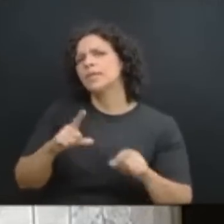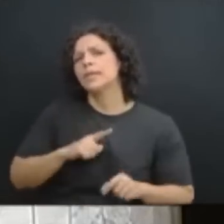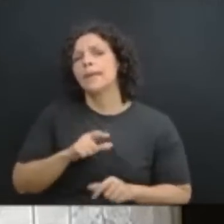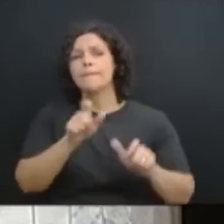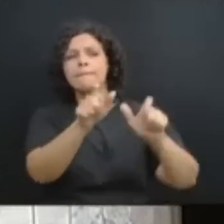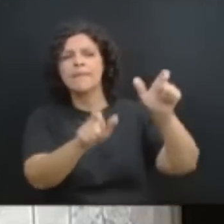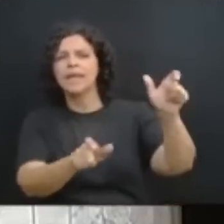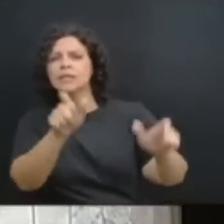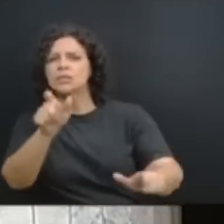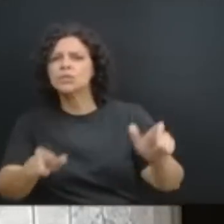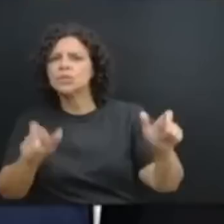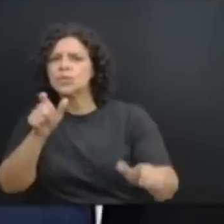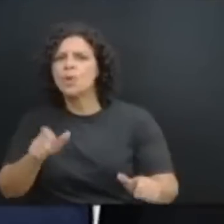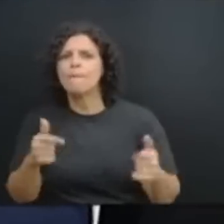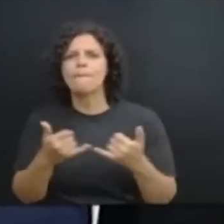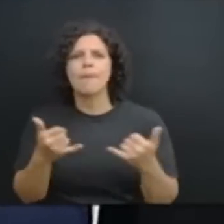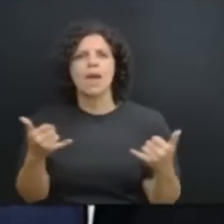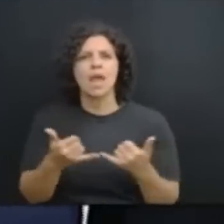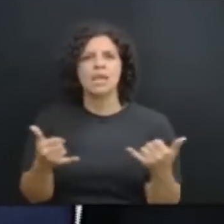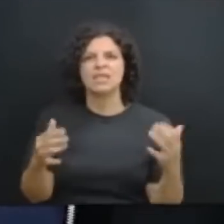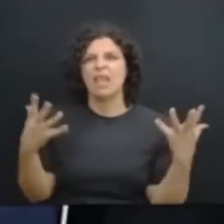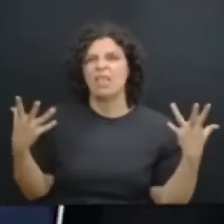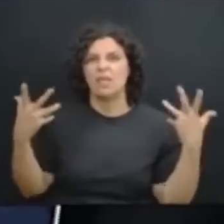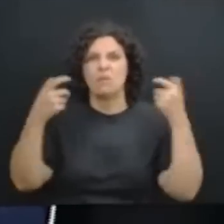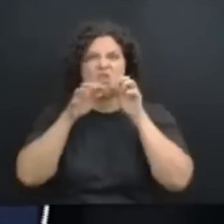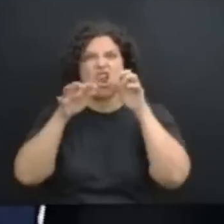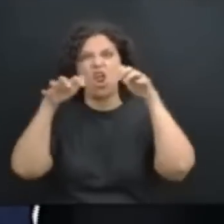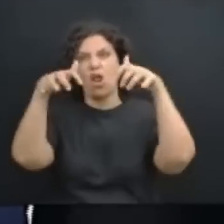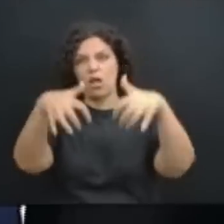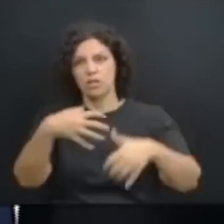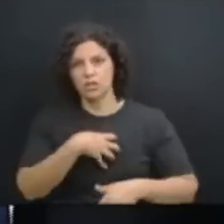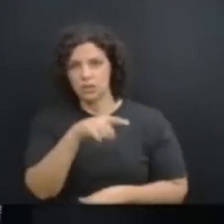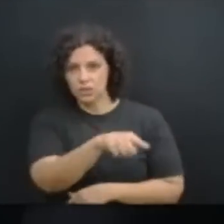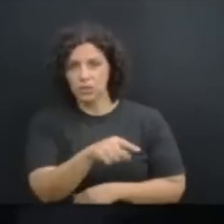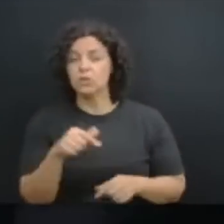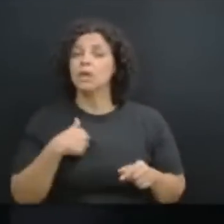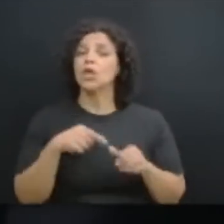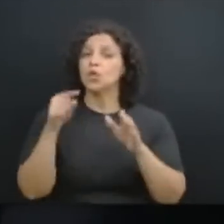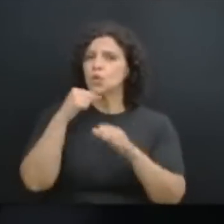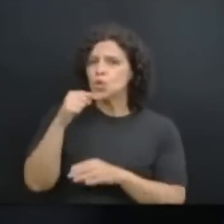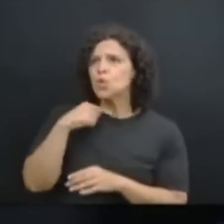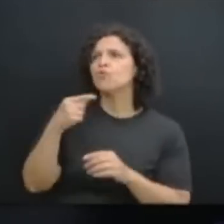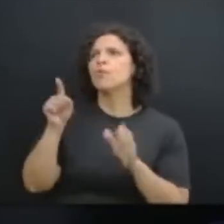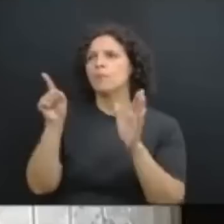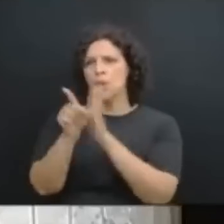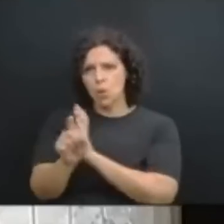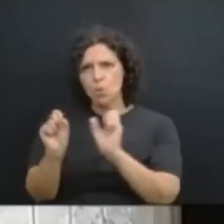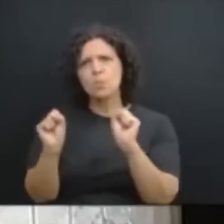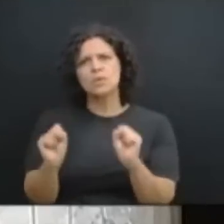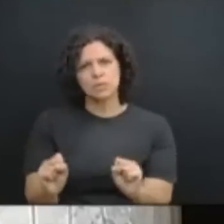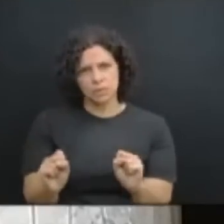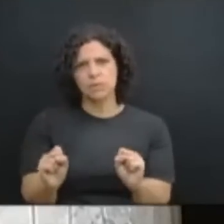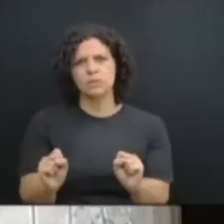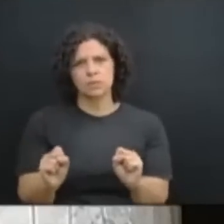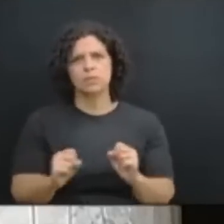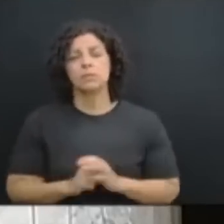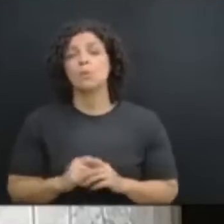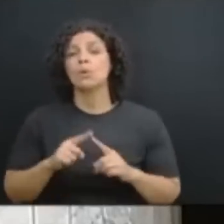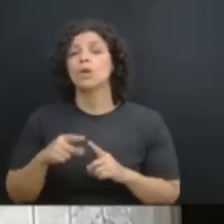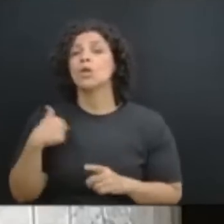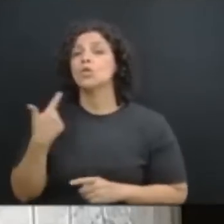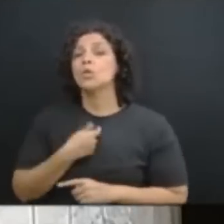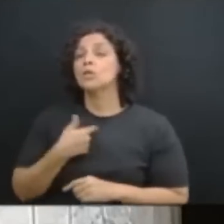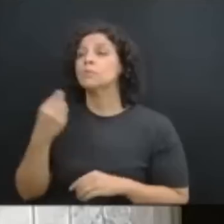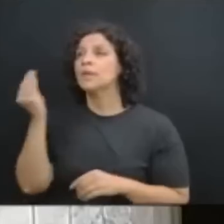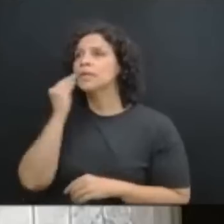seres bestiais, deve ser questionado radicalmente em prol de